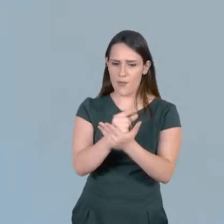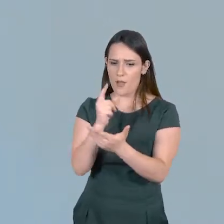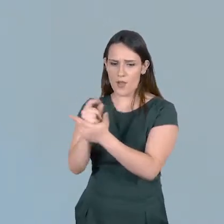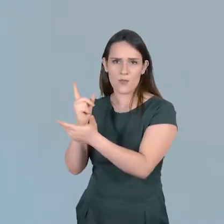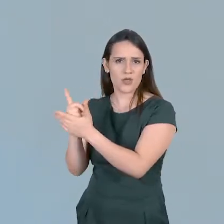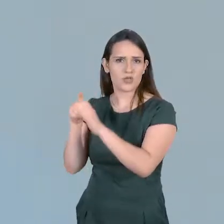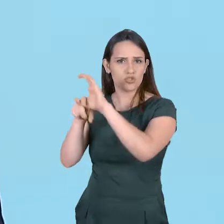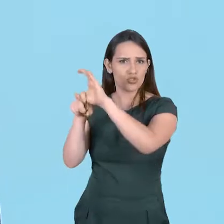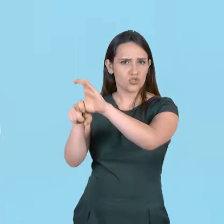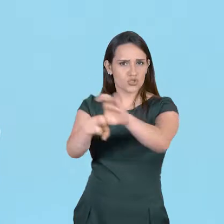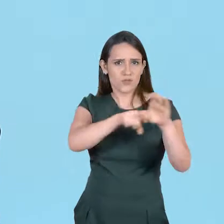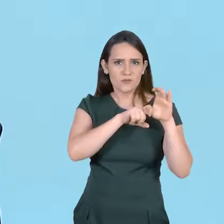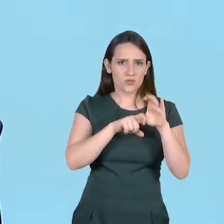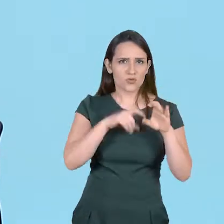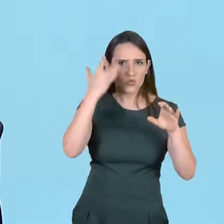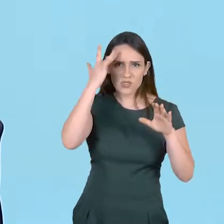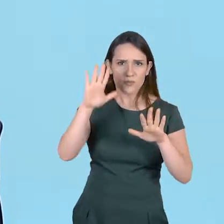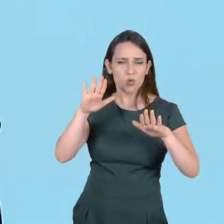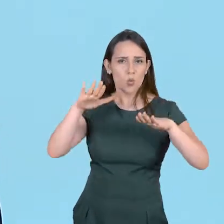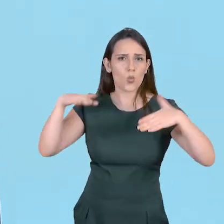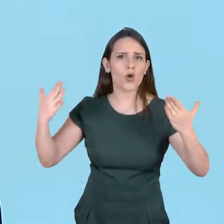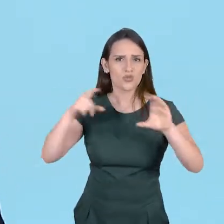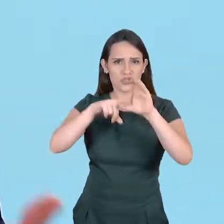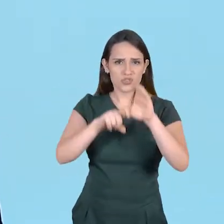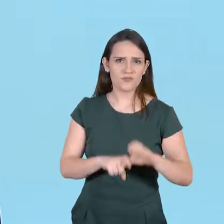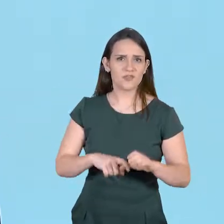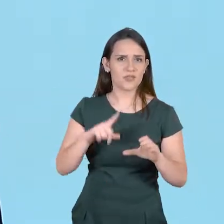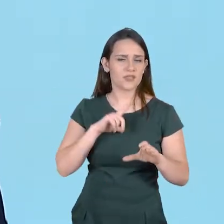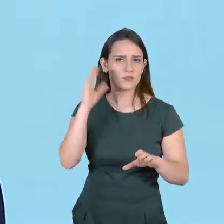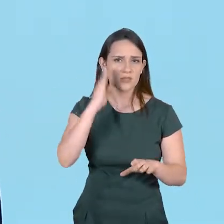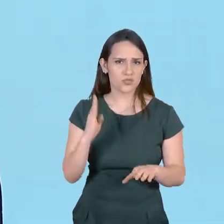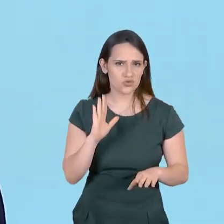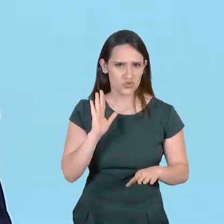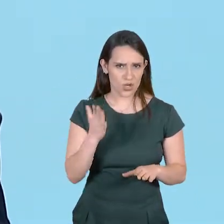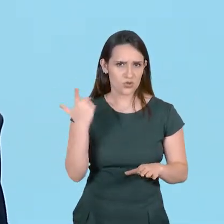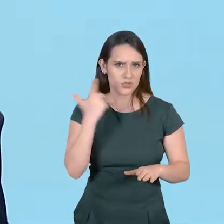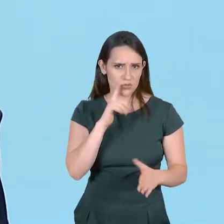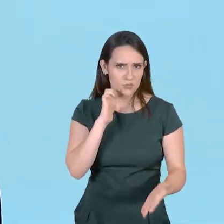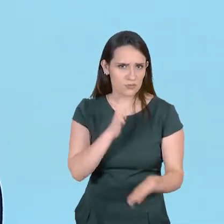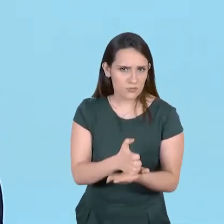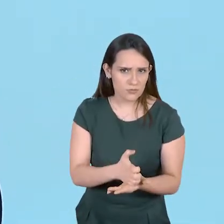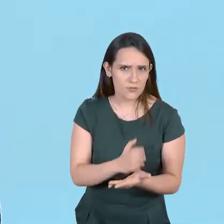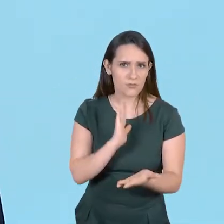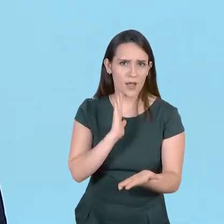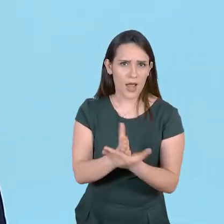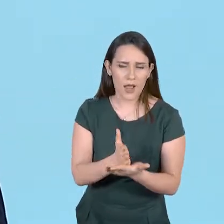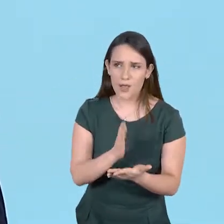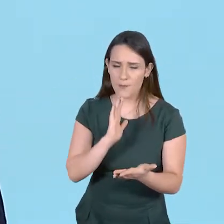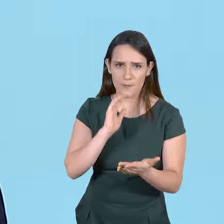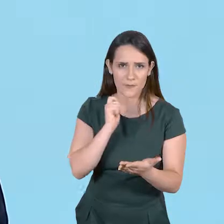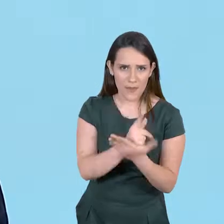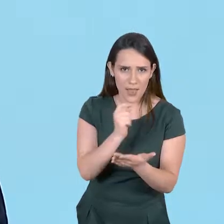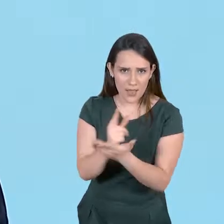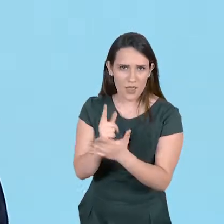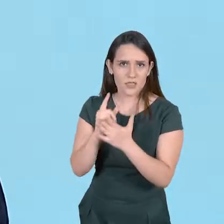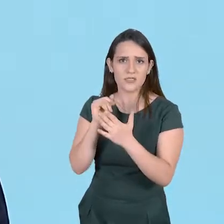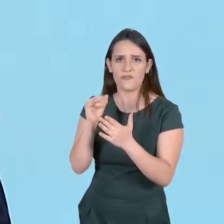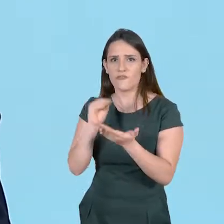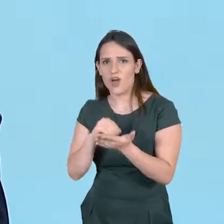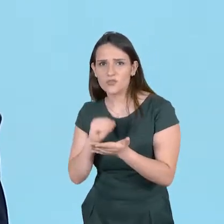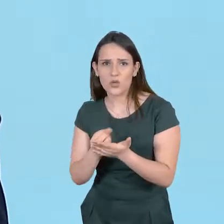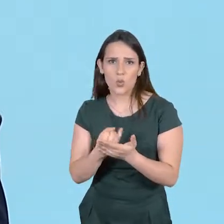a fundo a dívida que existe, né? Se essa dívida já foi paga, se não foi. Então, nós estamos com um